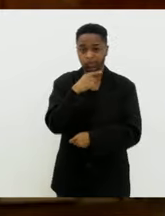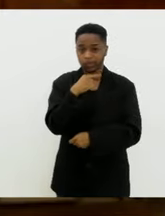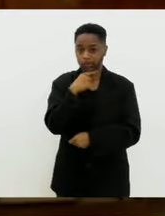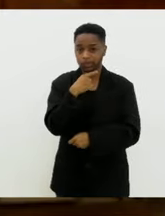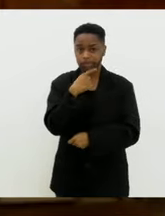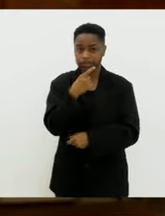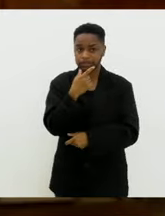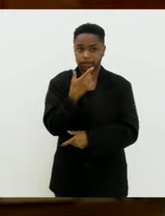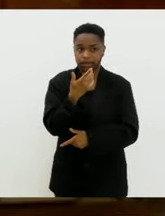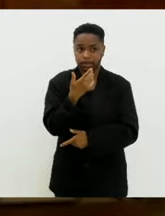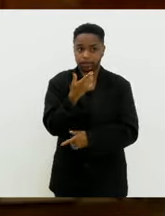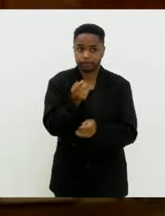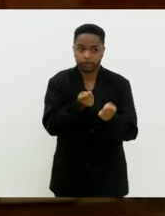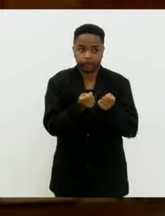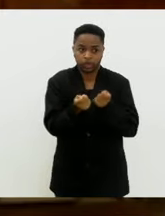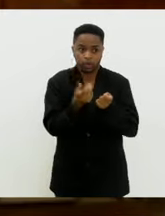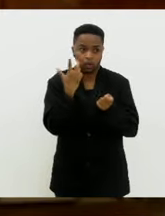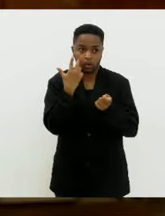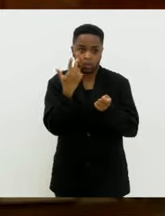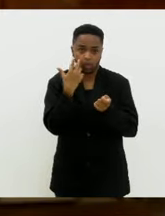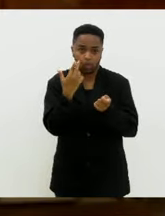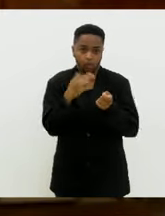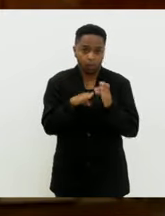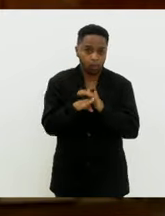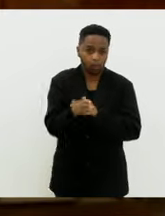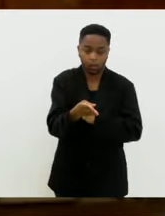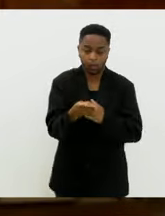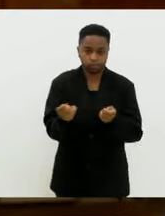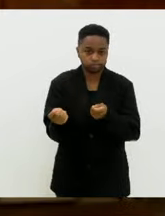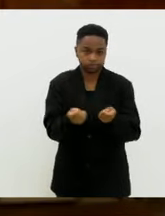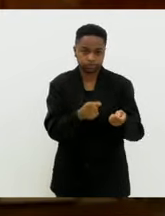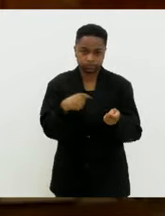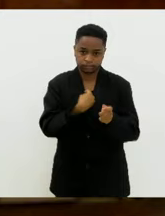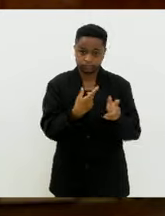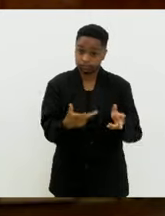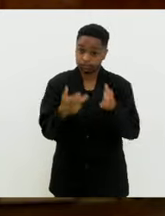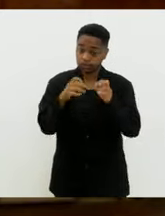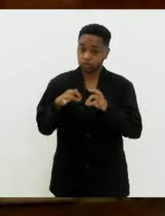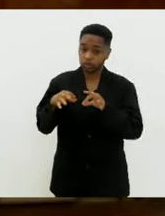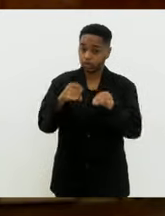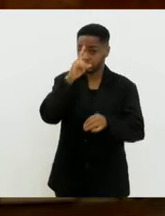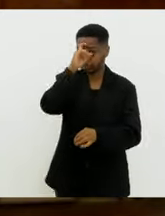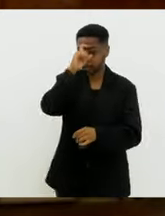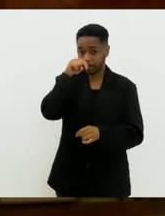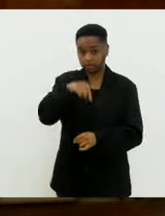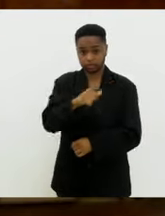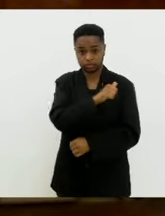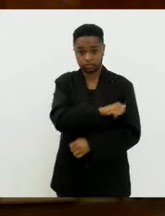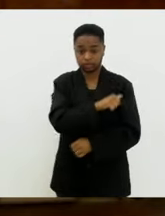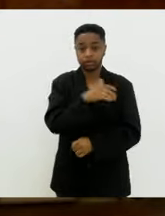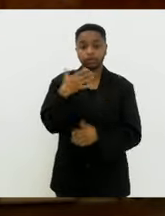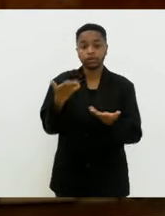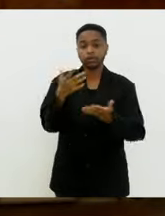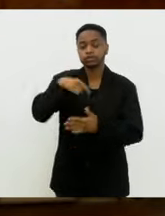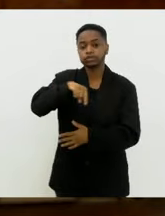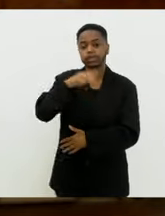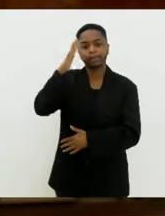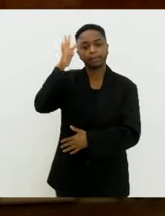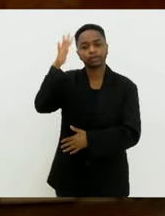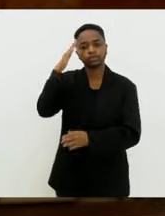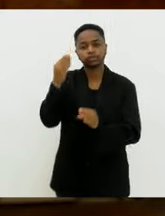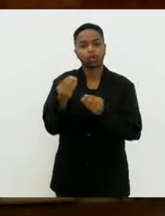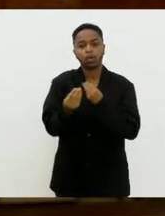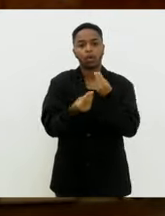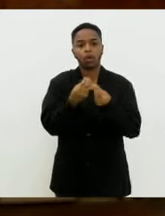coisas ordinárias que a gente vê, toda a situação dos hospitais do Rio de Janeiro, você imagina numa epidemia de dengue a gente